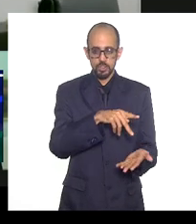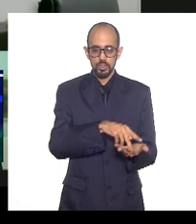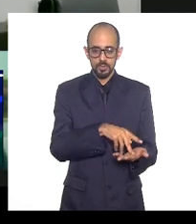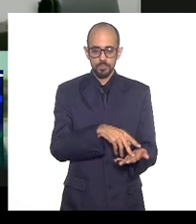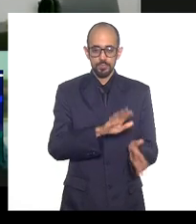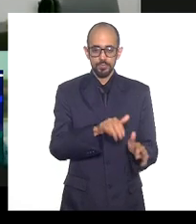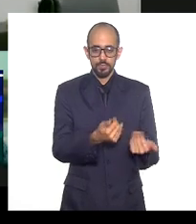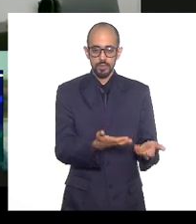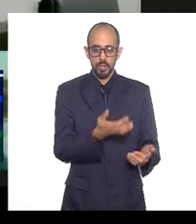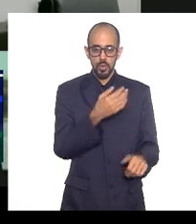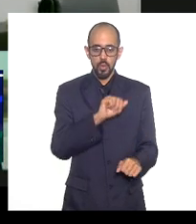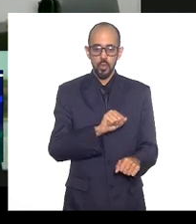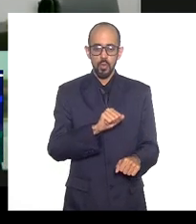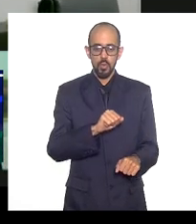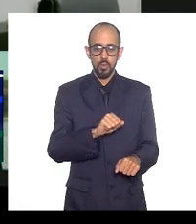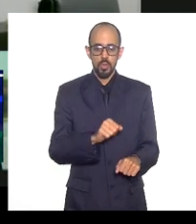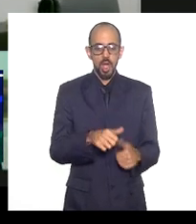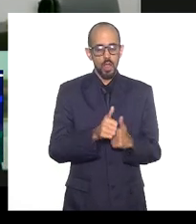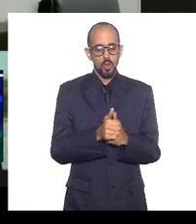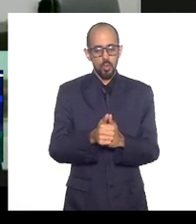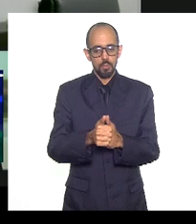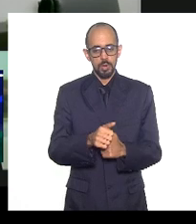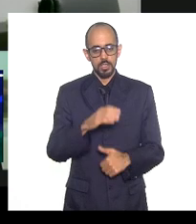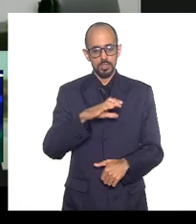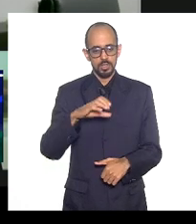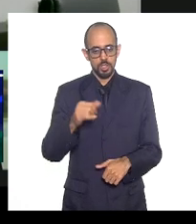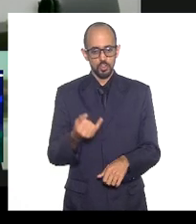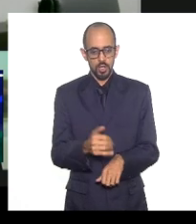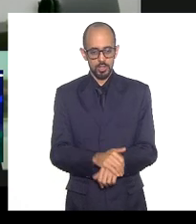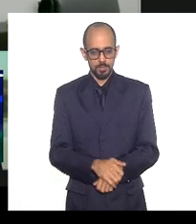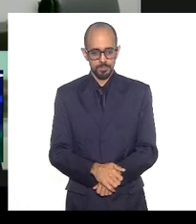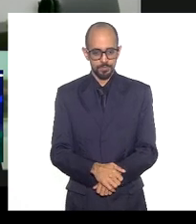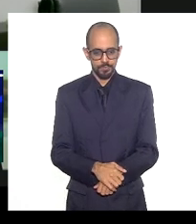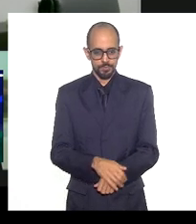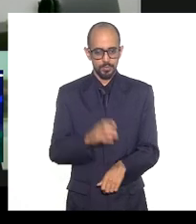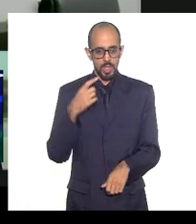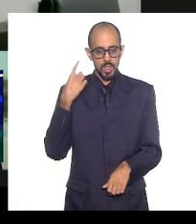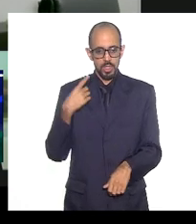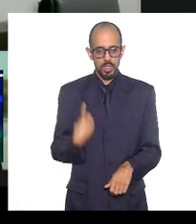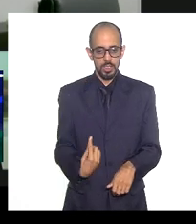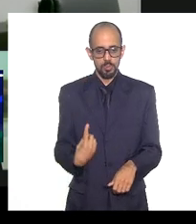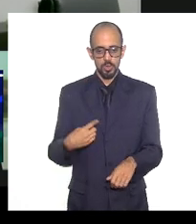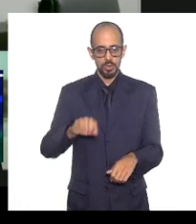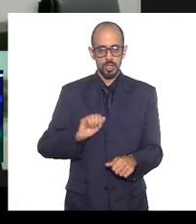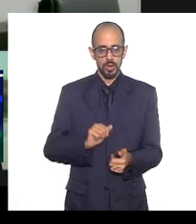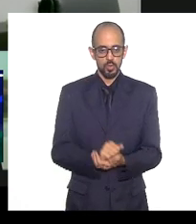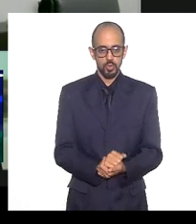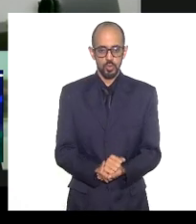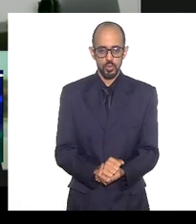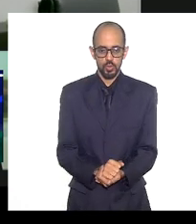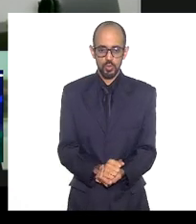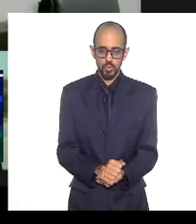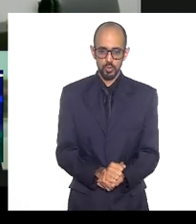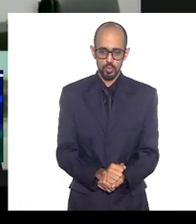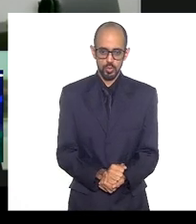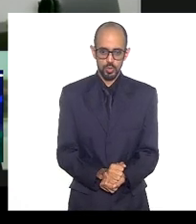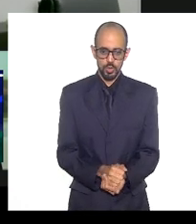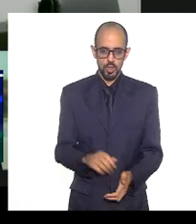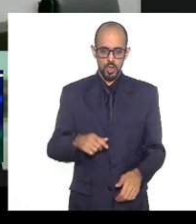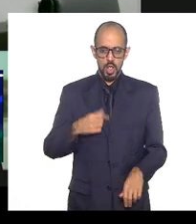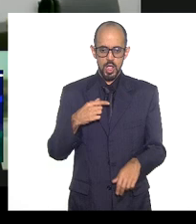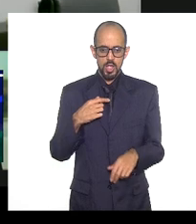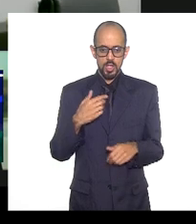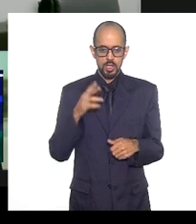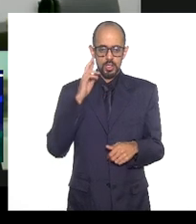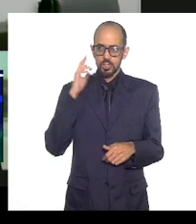O parecer da CCJ. Pela Comissão de Defesa dos Direitos Humanos e Cidadania, deputada Dani Monteiro. Senhor